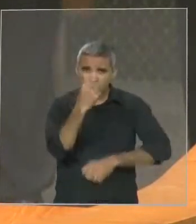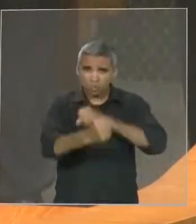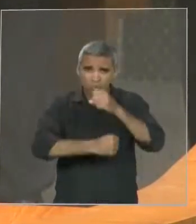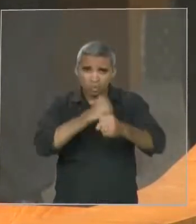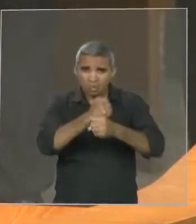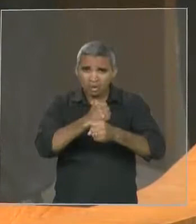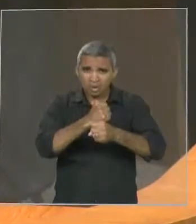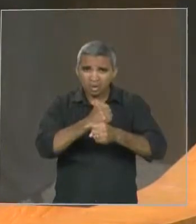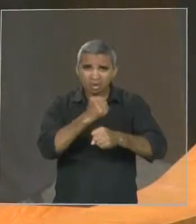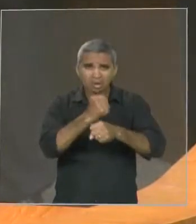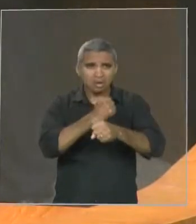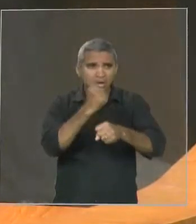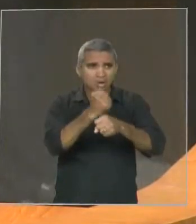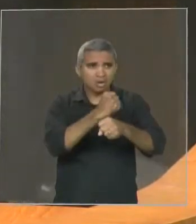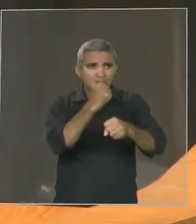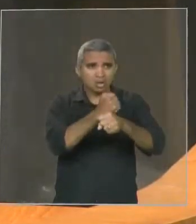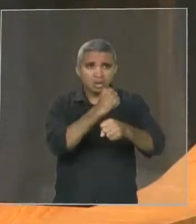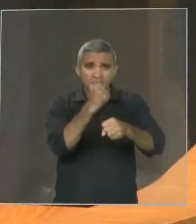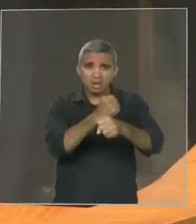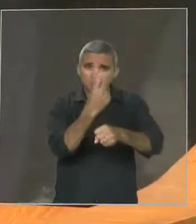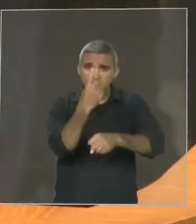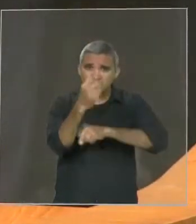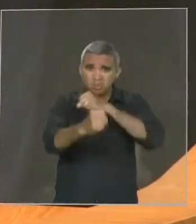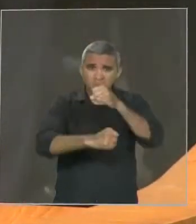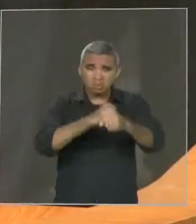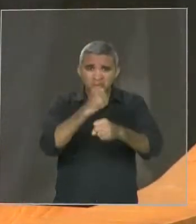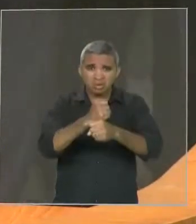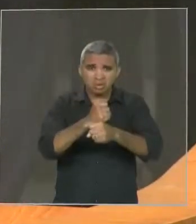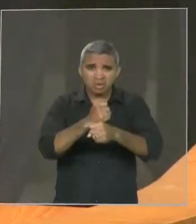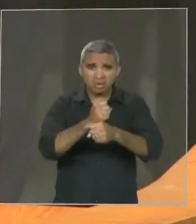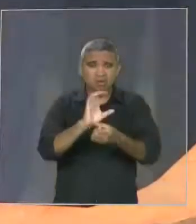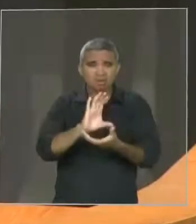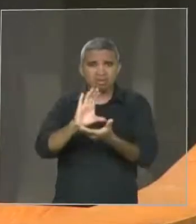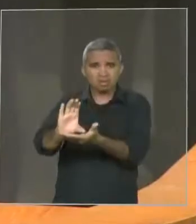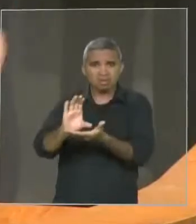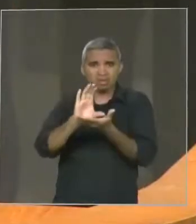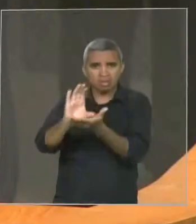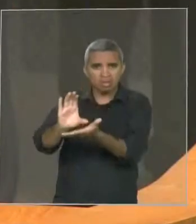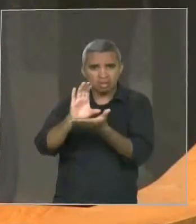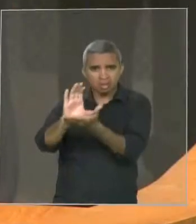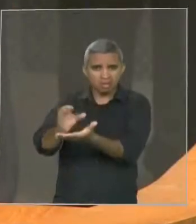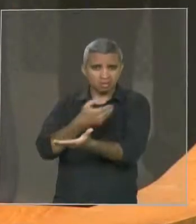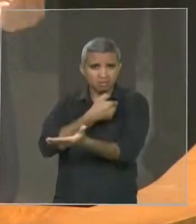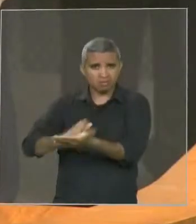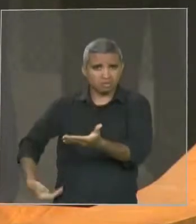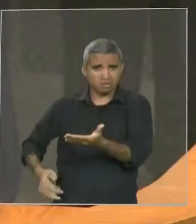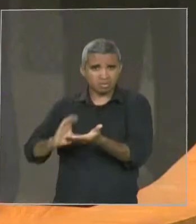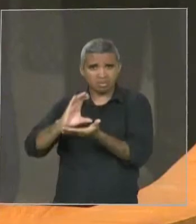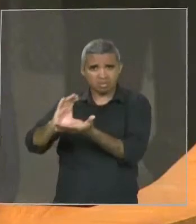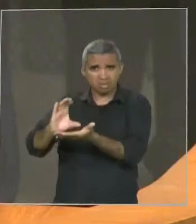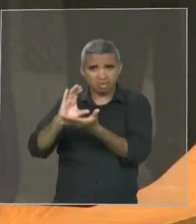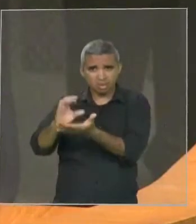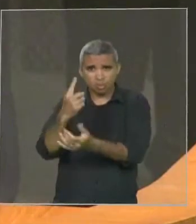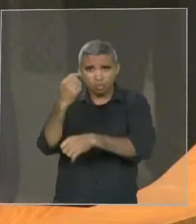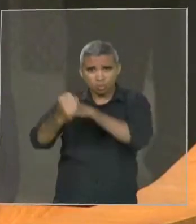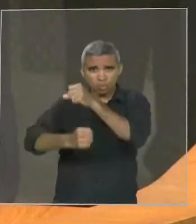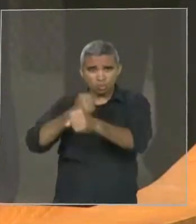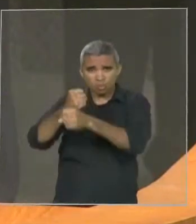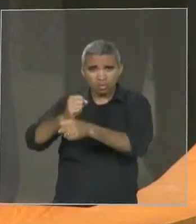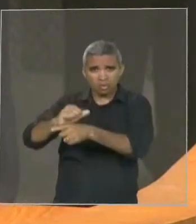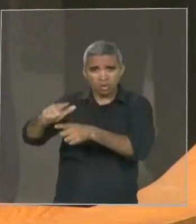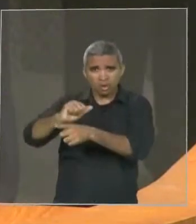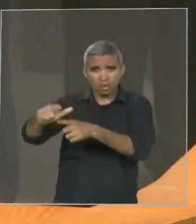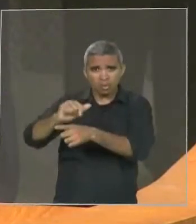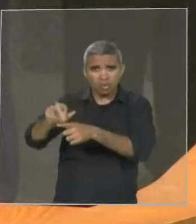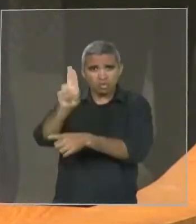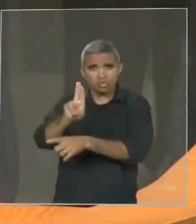obras, pagos com recursos públicos para um hospital particular, um ano de aluguel sem utilizar a clínica um dia